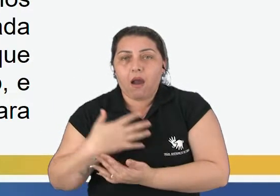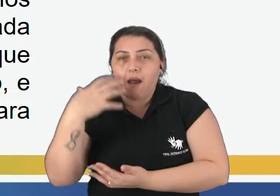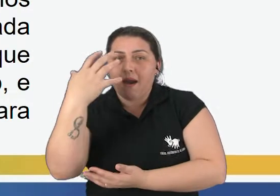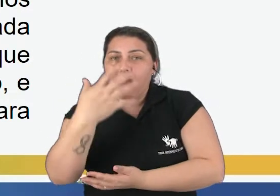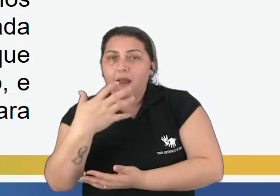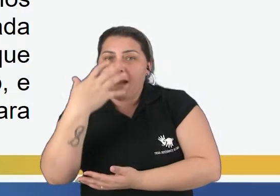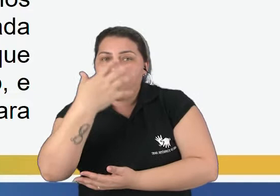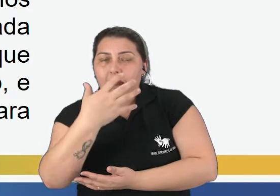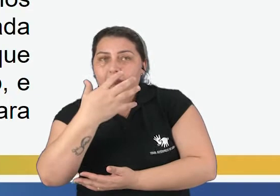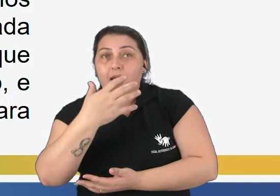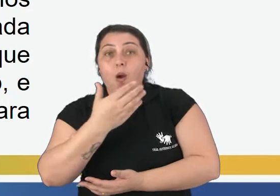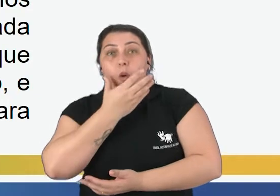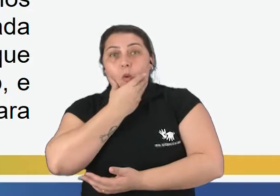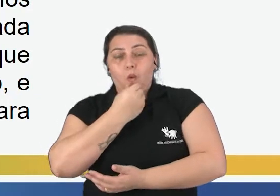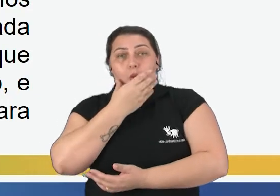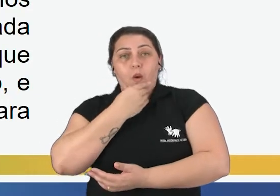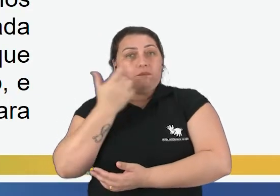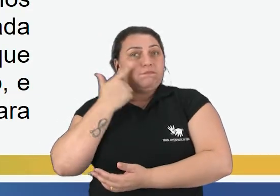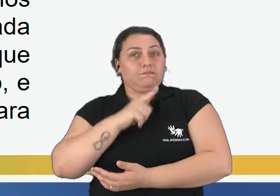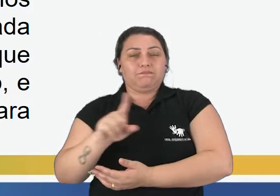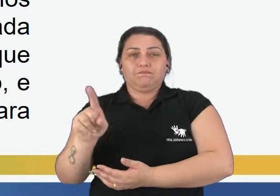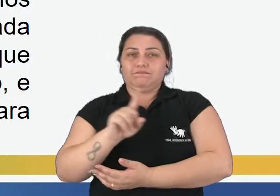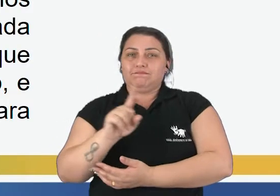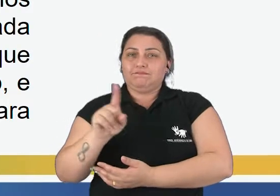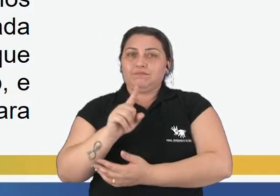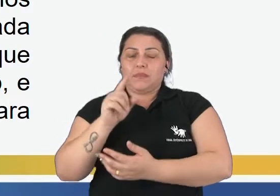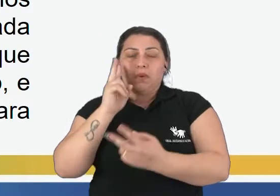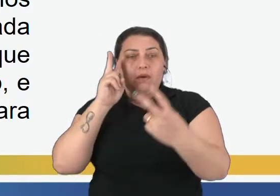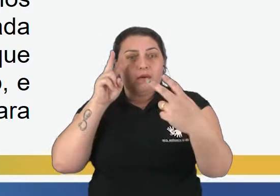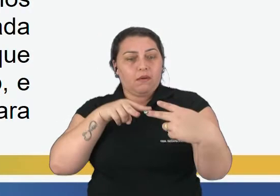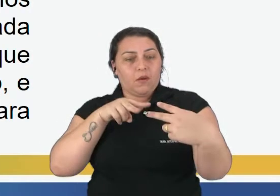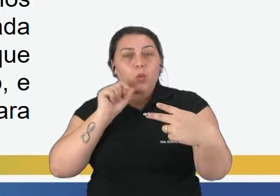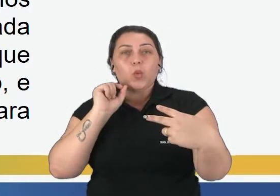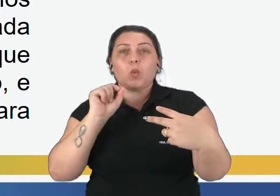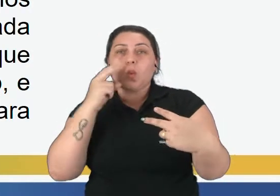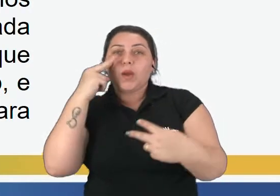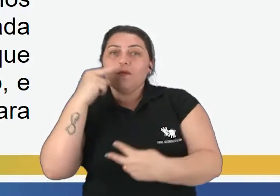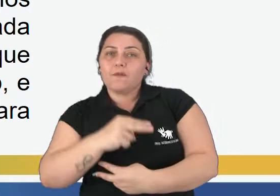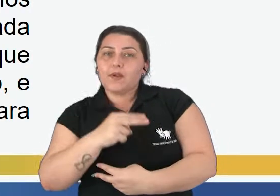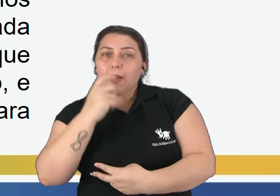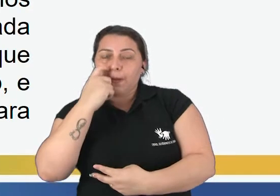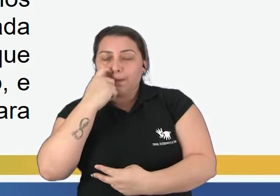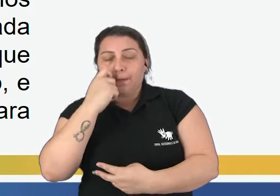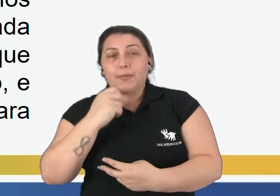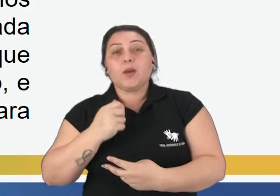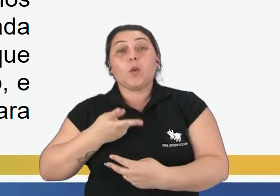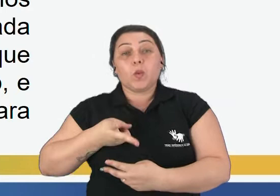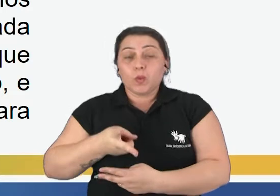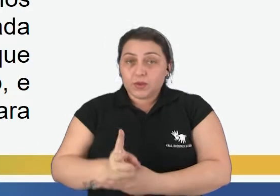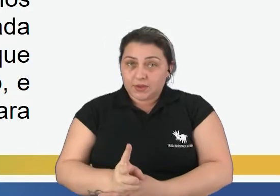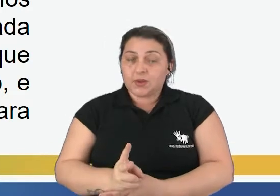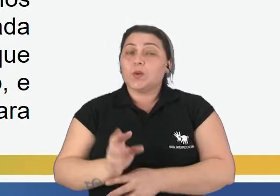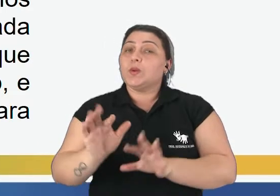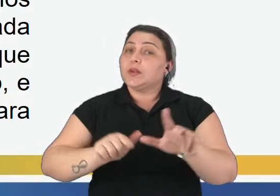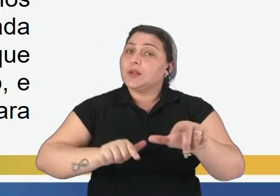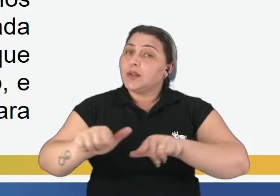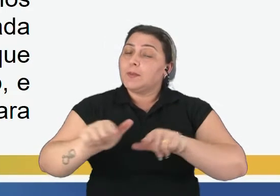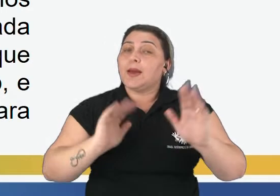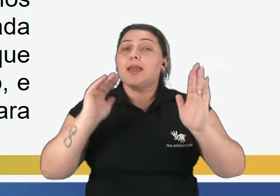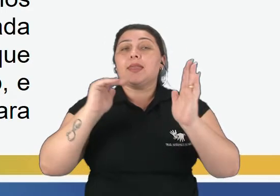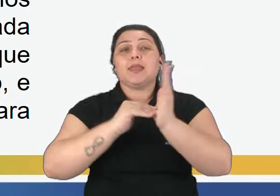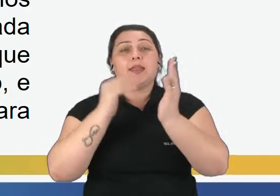admiração. O sapateiro não conseguia despregar os olhos do que via, e assim prosseguiram no trabalho